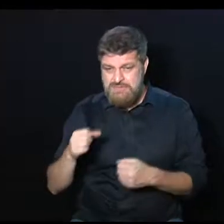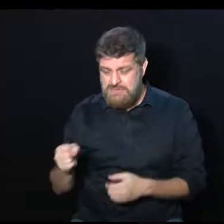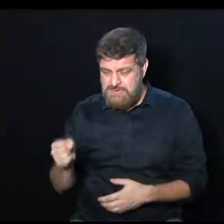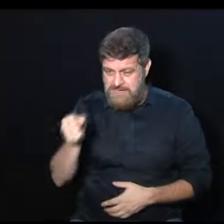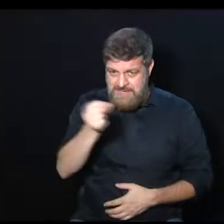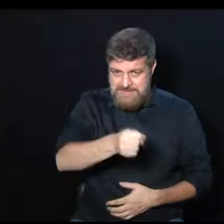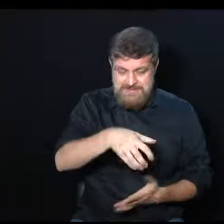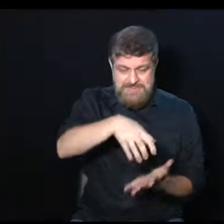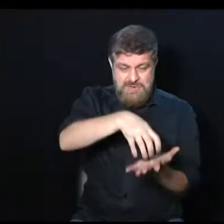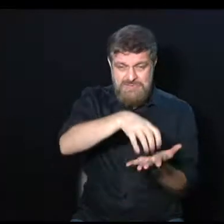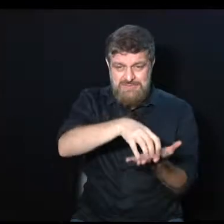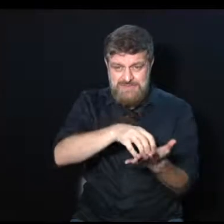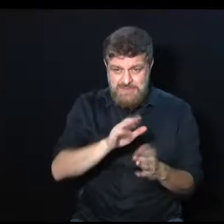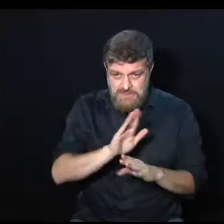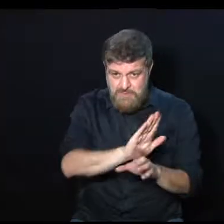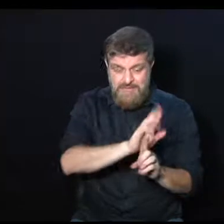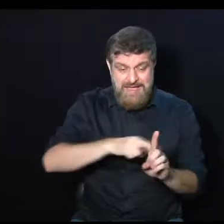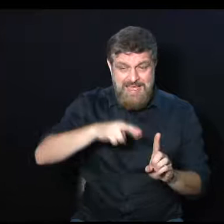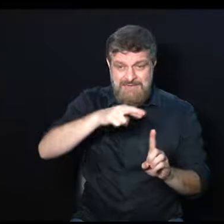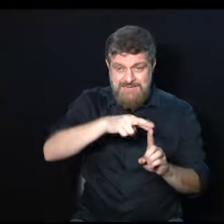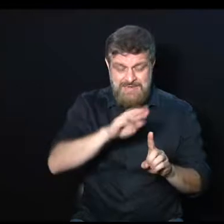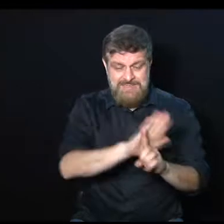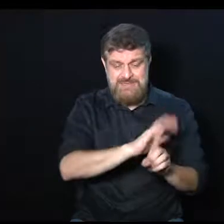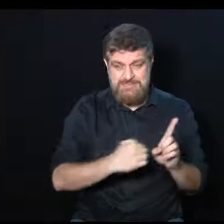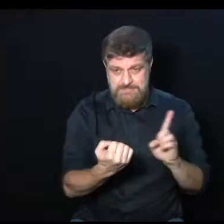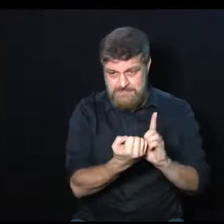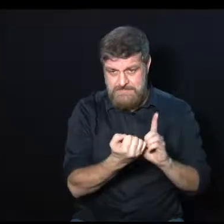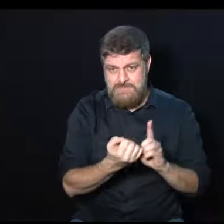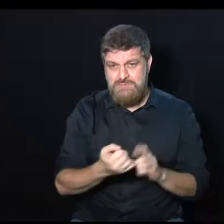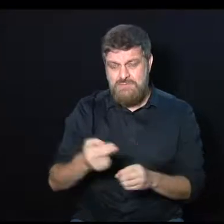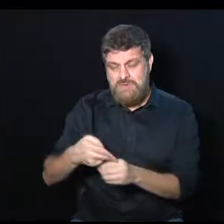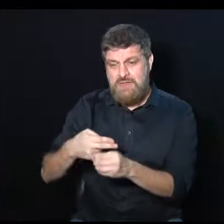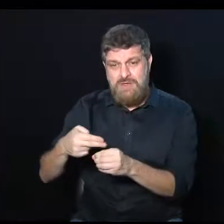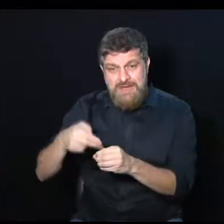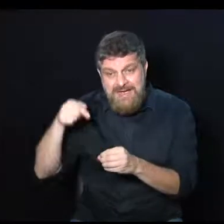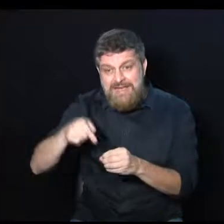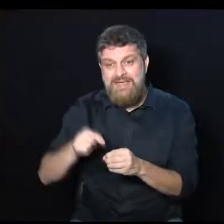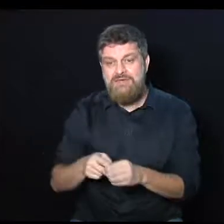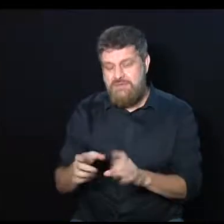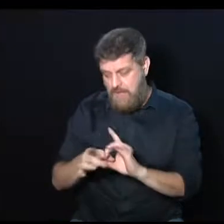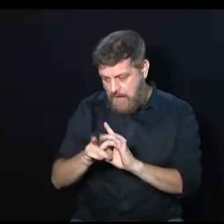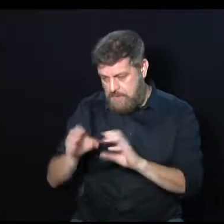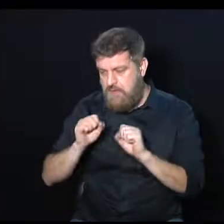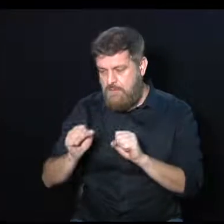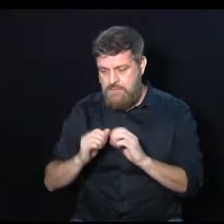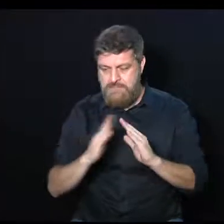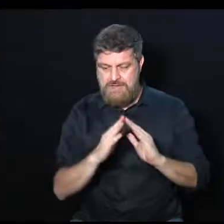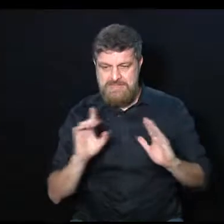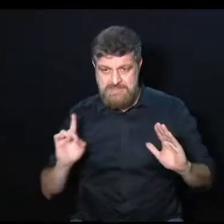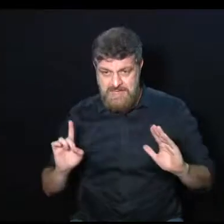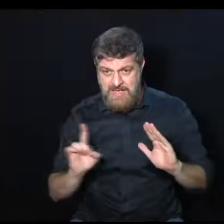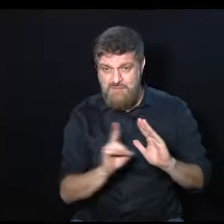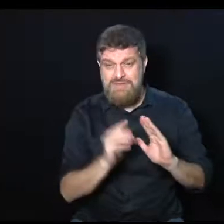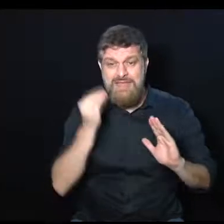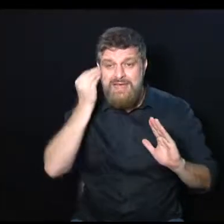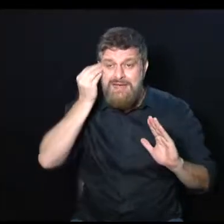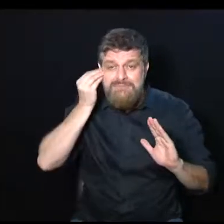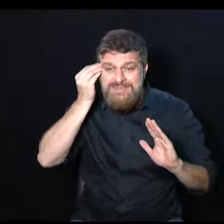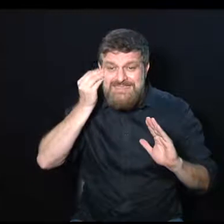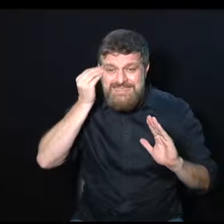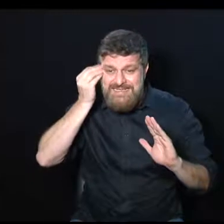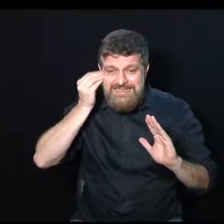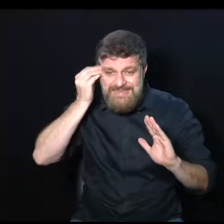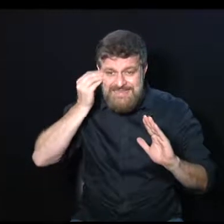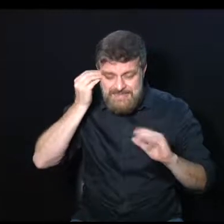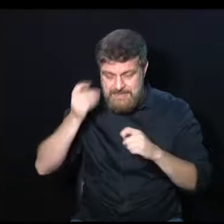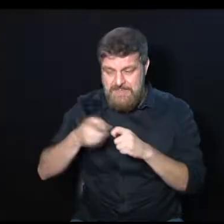CAPs, e também, quando eles são atendidos na Unicamp, a gente diz que a alta quem dá, muitas vezes, é a psiquiatria, porque ela só dá alta de maneira segura para esse paciente ter um